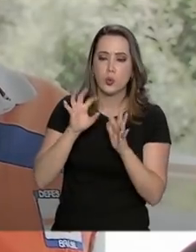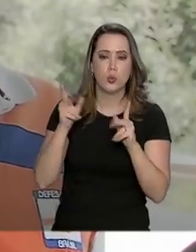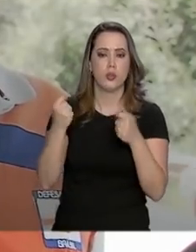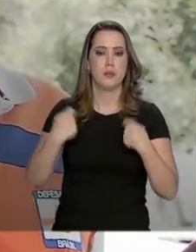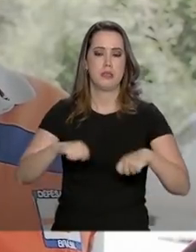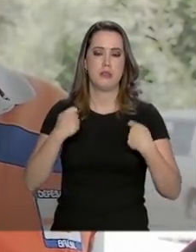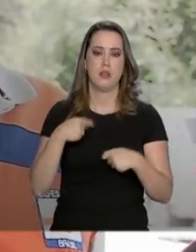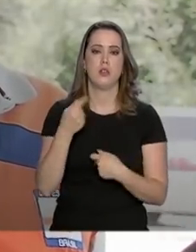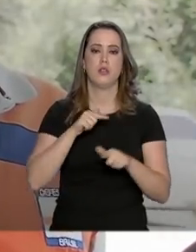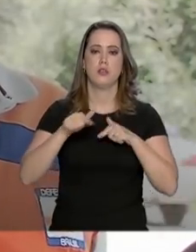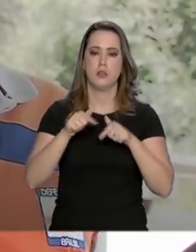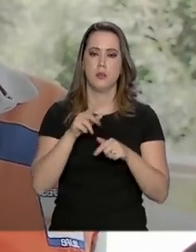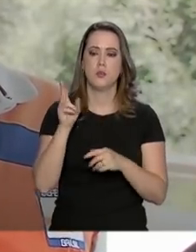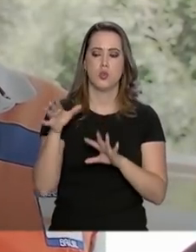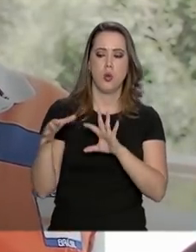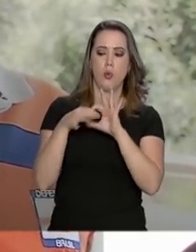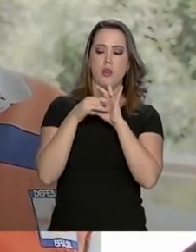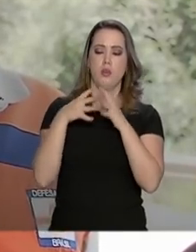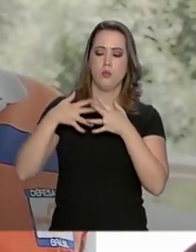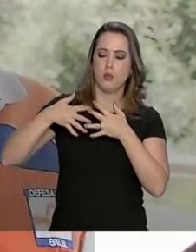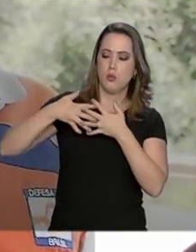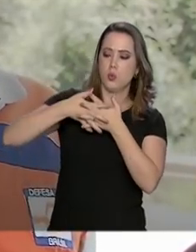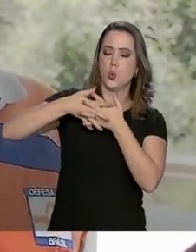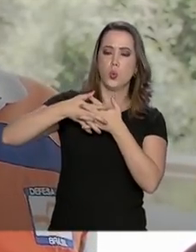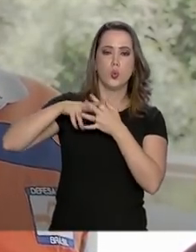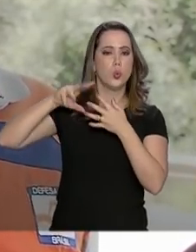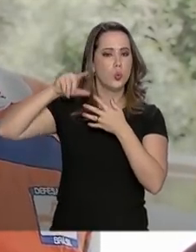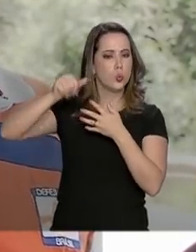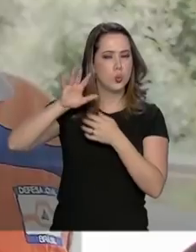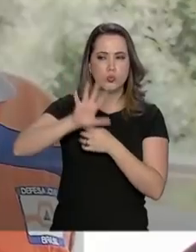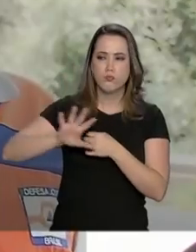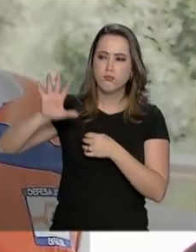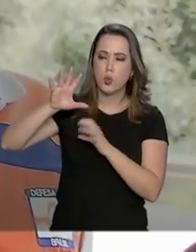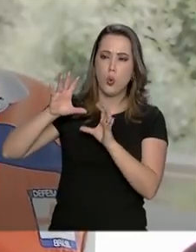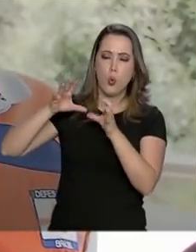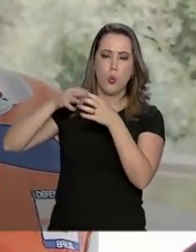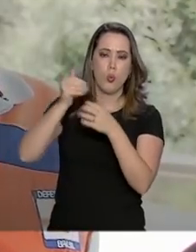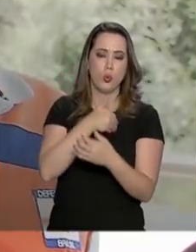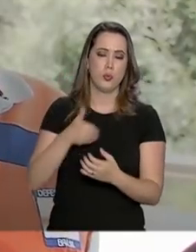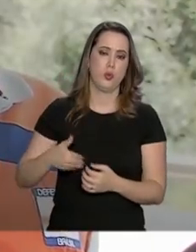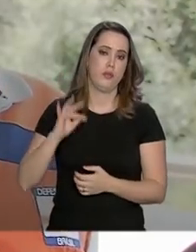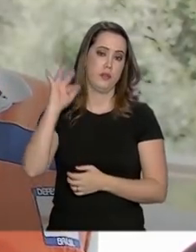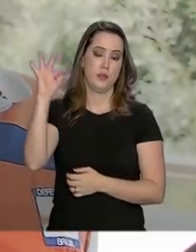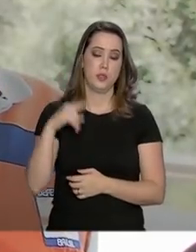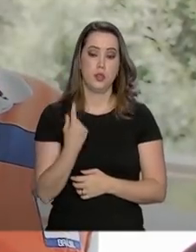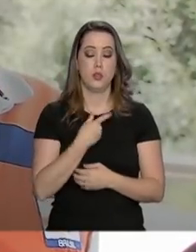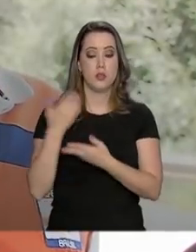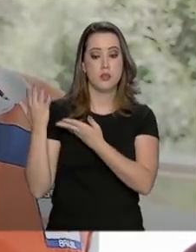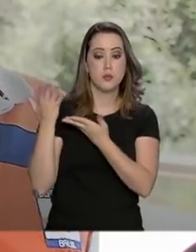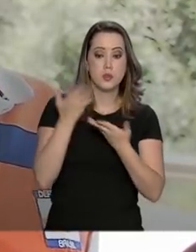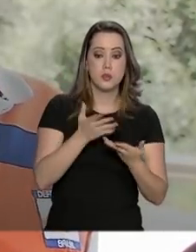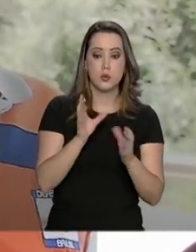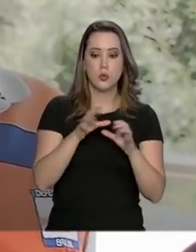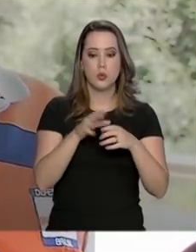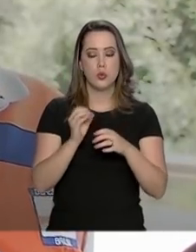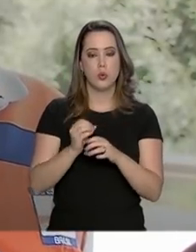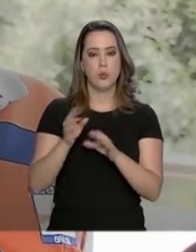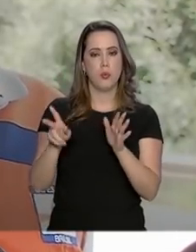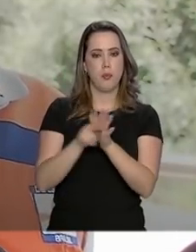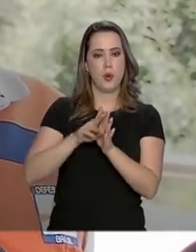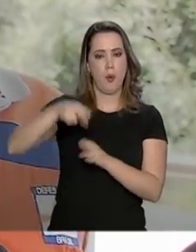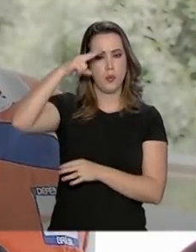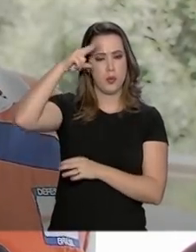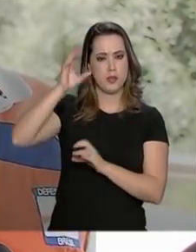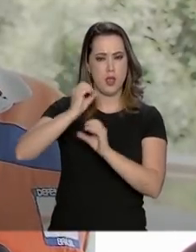nós já estamos trabalhando de forma integrada com todas essas instituições. Estaremos recebendo uma equipe de engenheiros do Exército